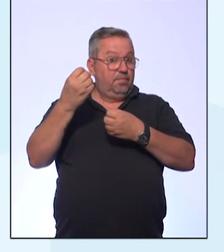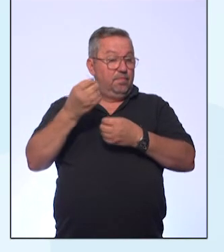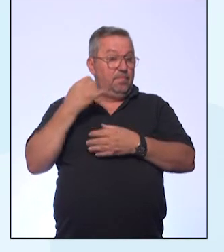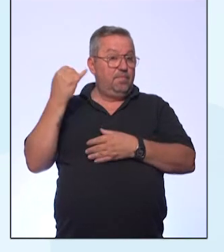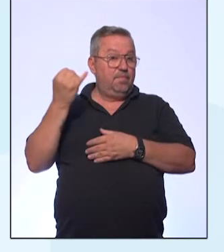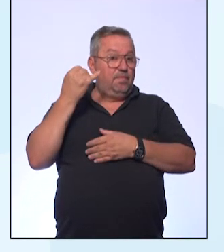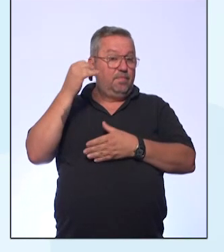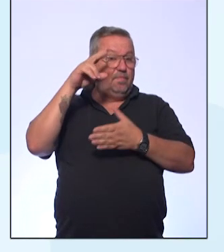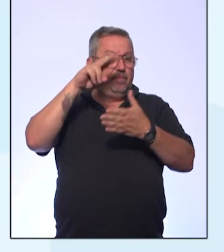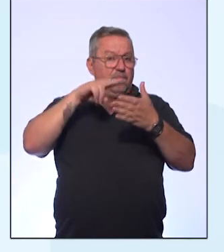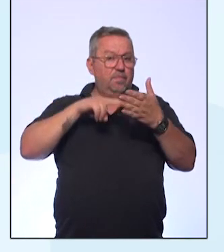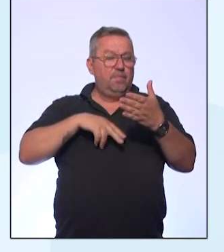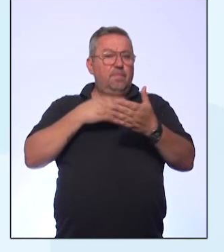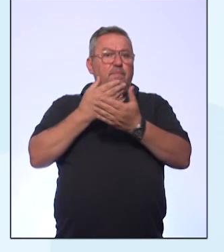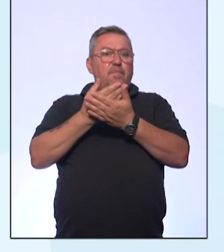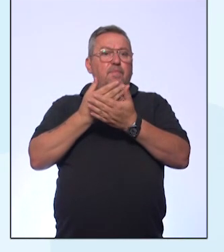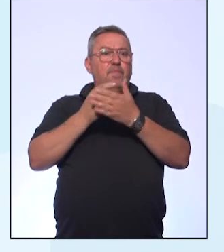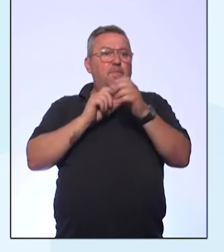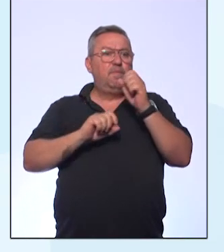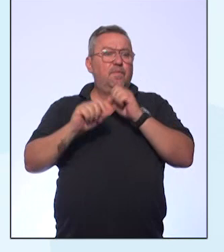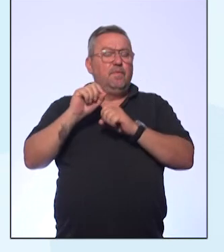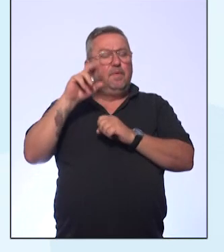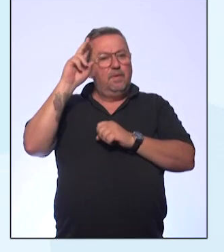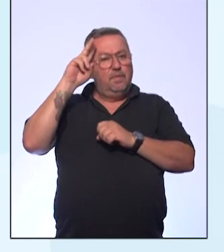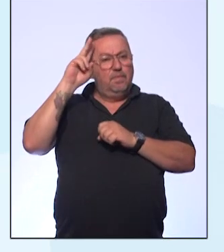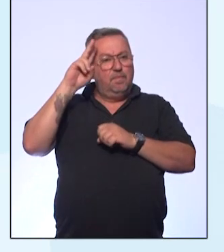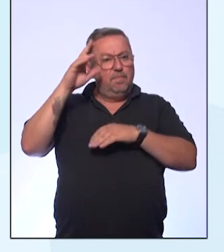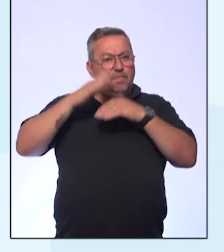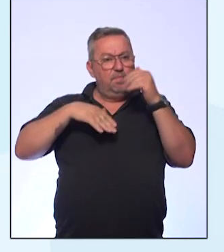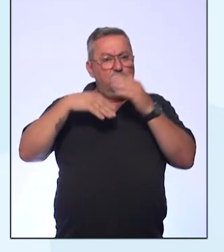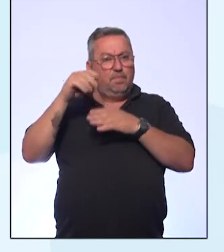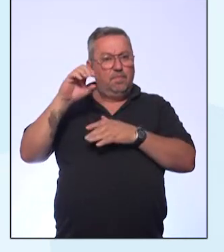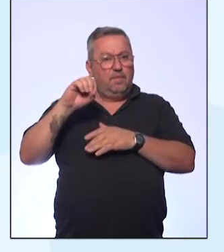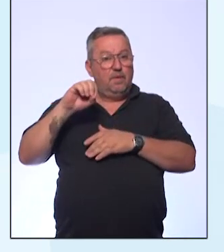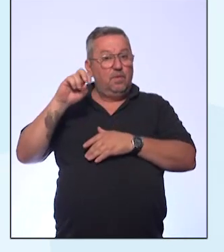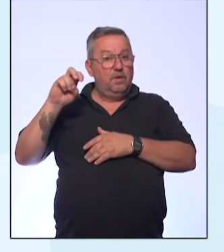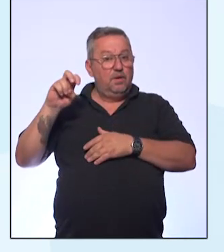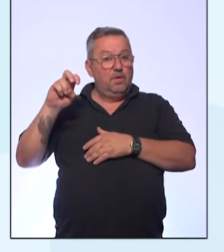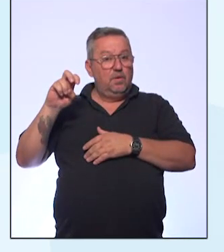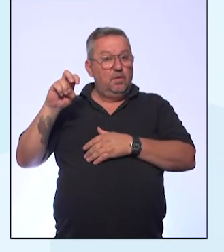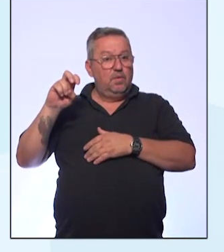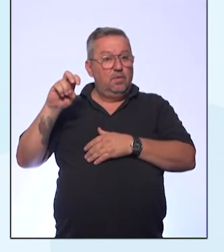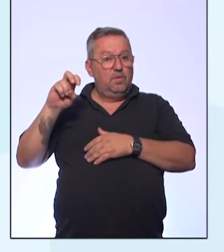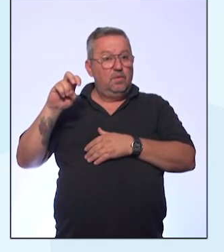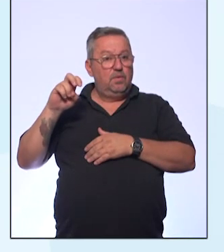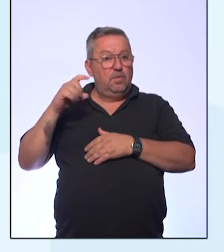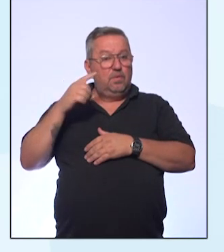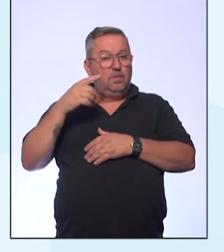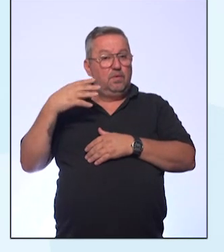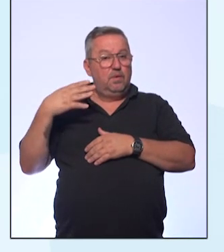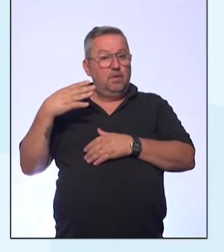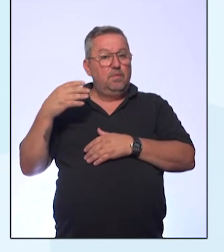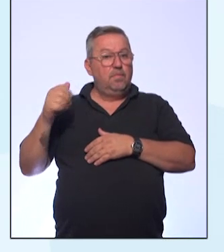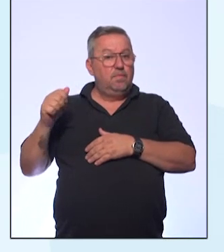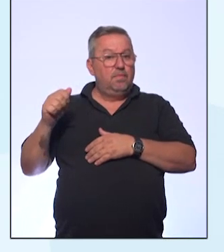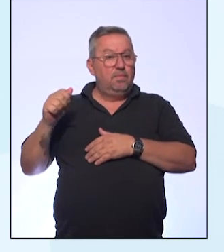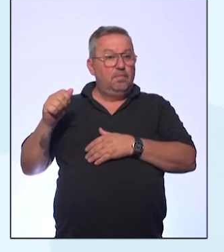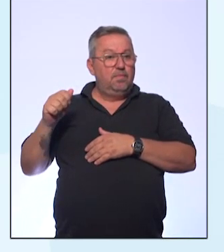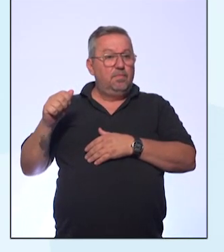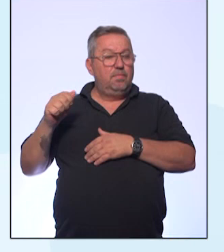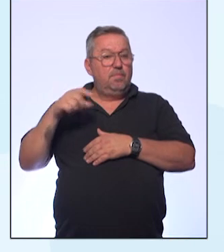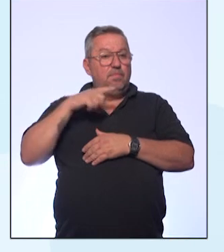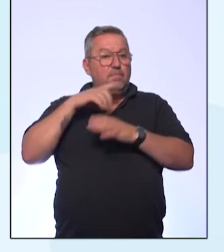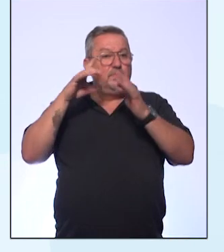essenciais. A gente vai estudar hoje, vai retomar a habilidade 05 e a habilidade 14A. Ela